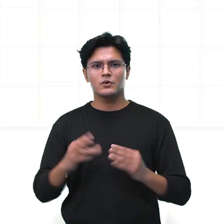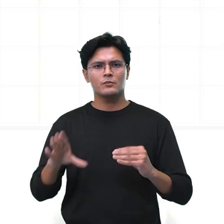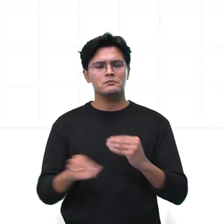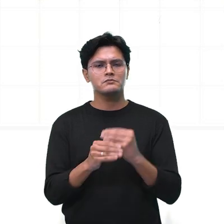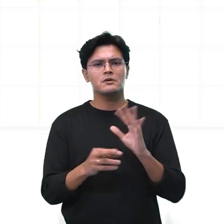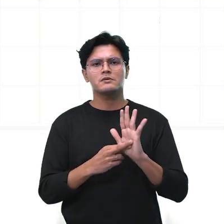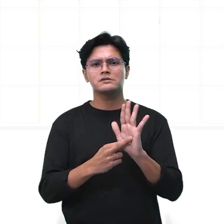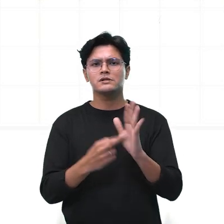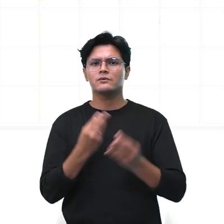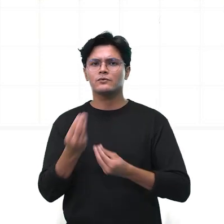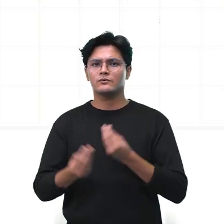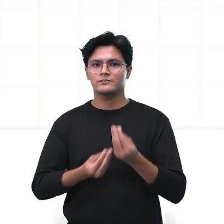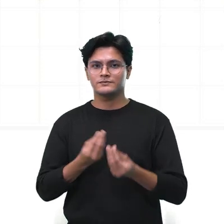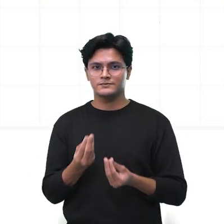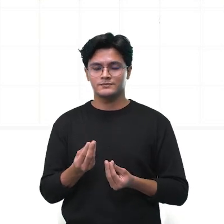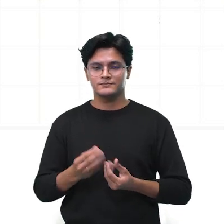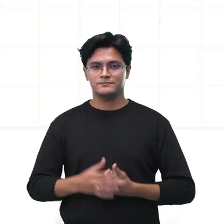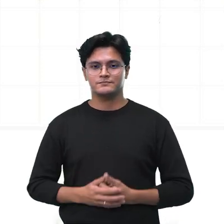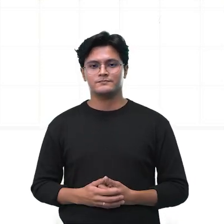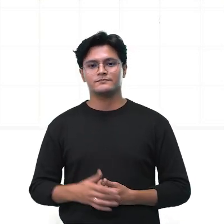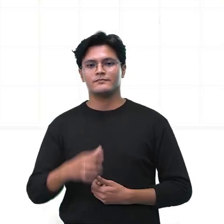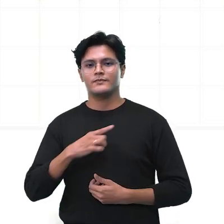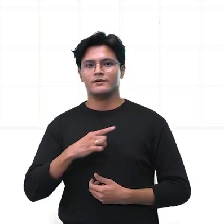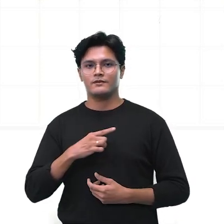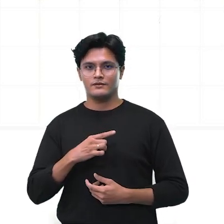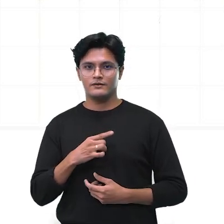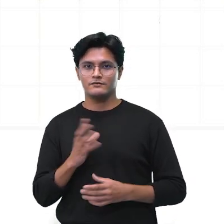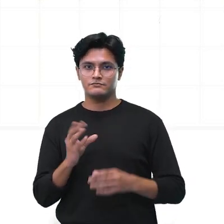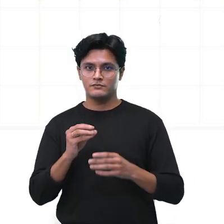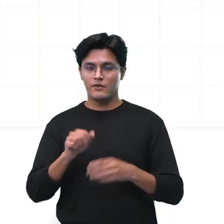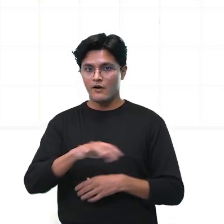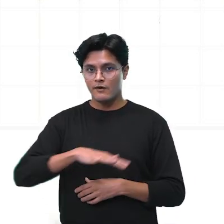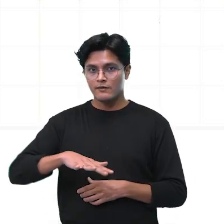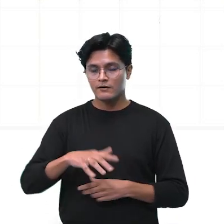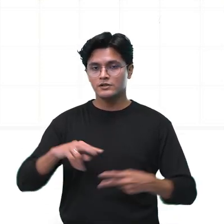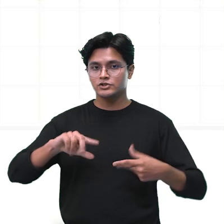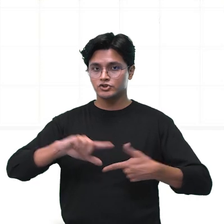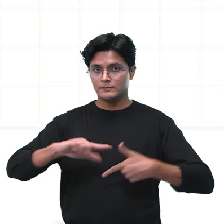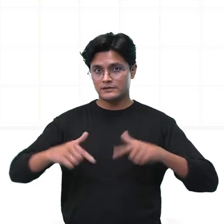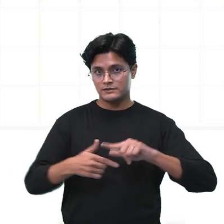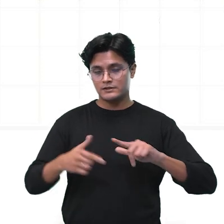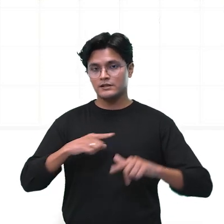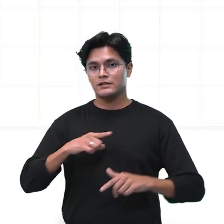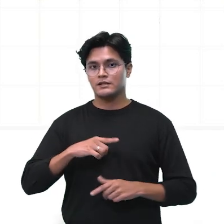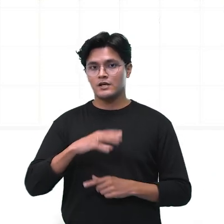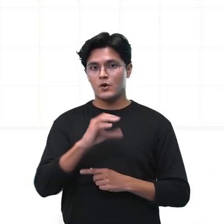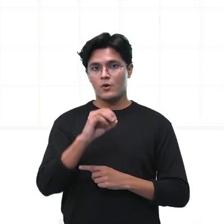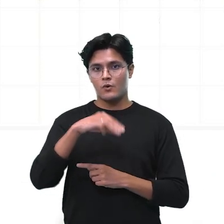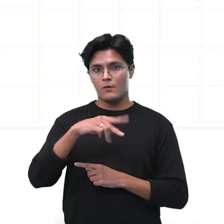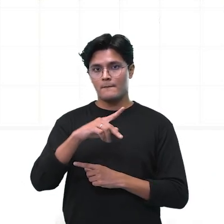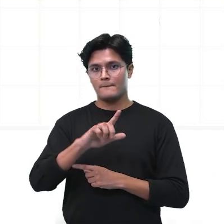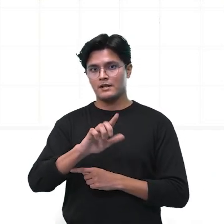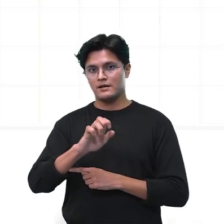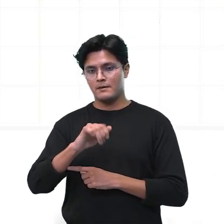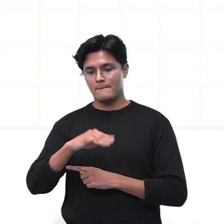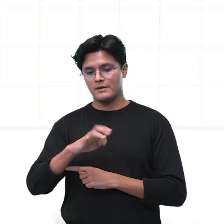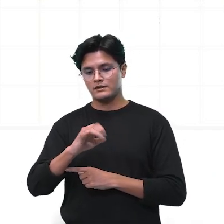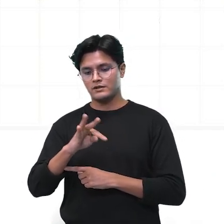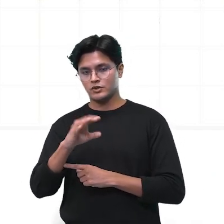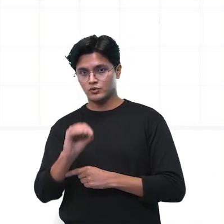complemento, nós temos na geometria o complemento e o suplemento, ou seja, temos os